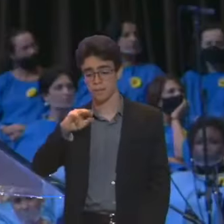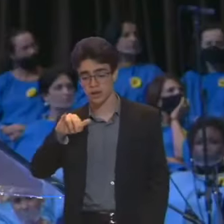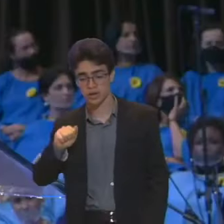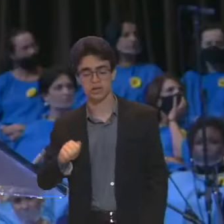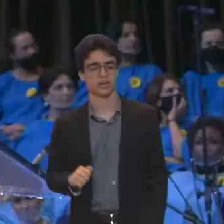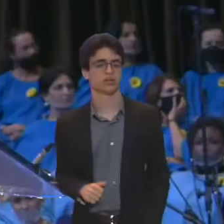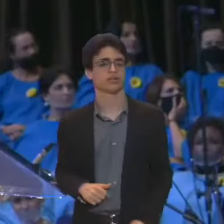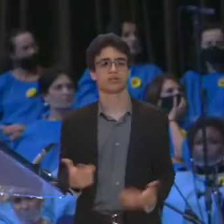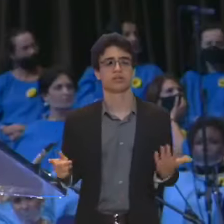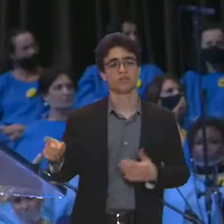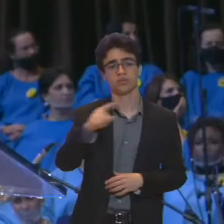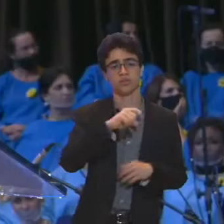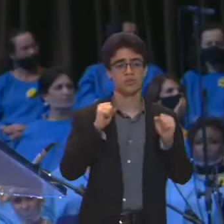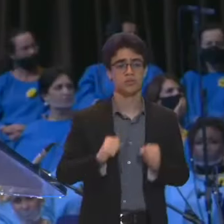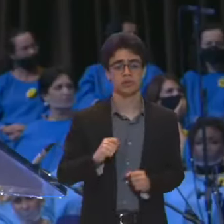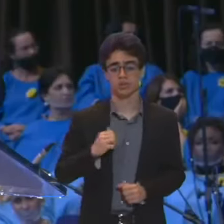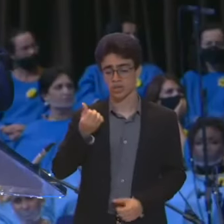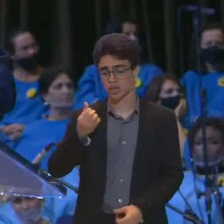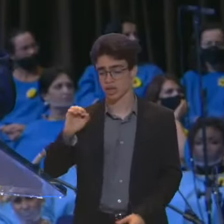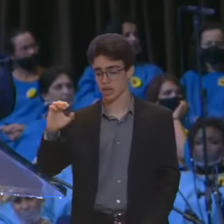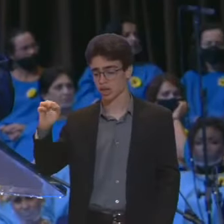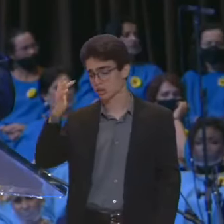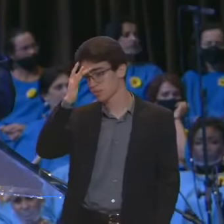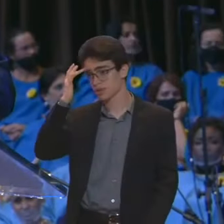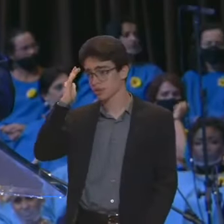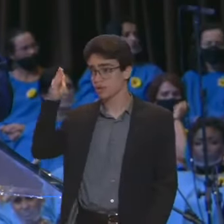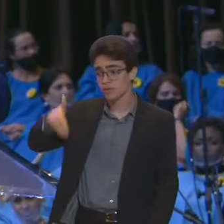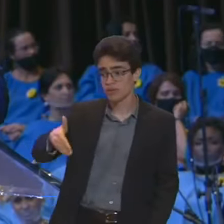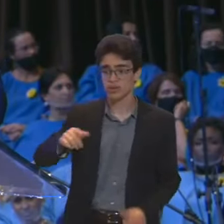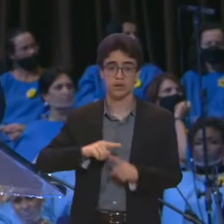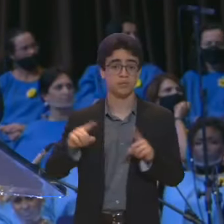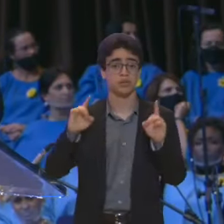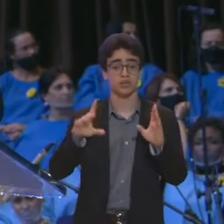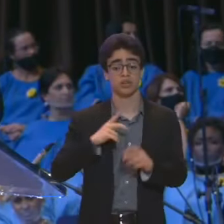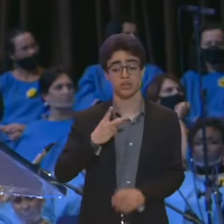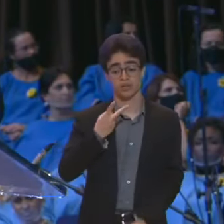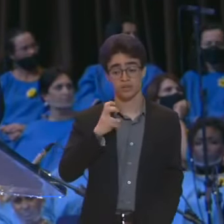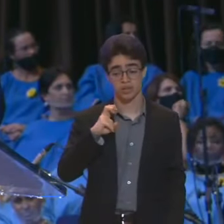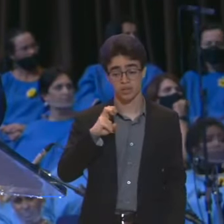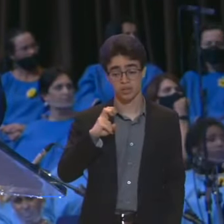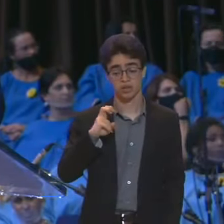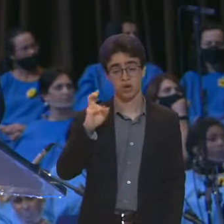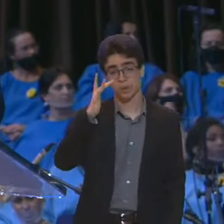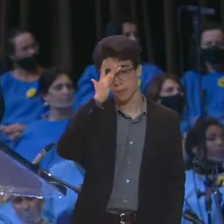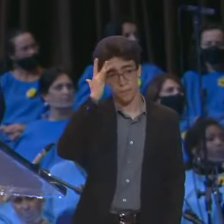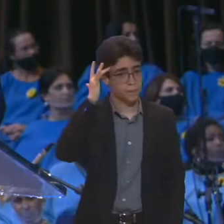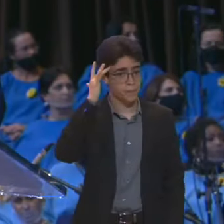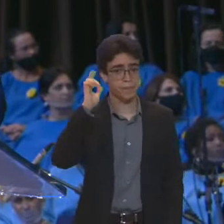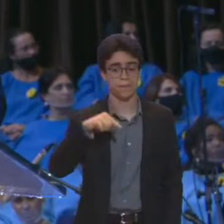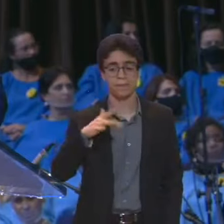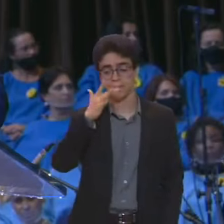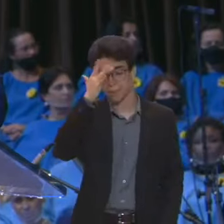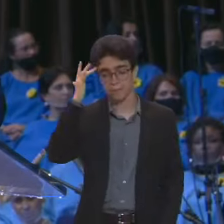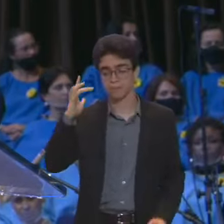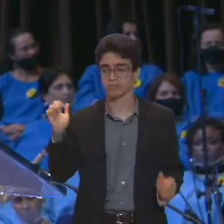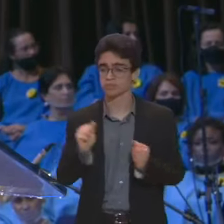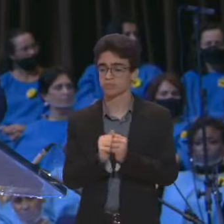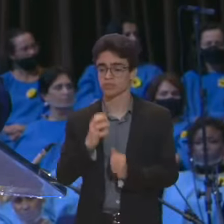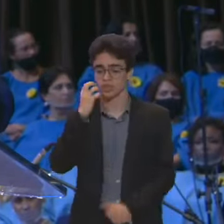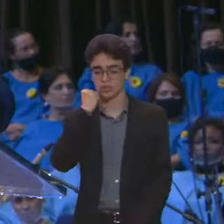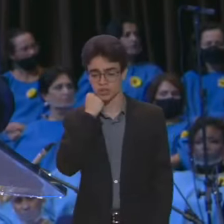botar 600 pessoas lá. Só que estabelecemos que 25 são para pais adotivos com os filhos,